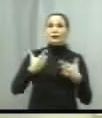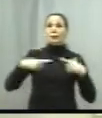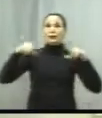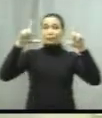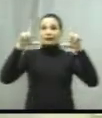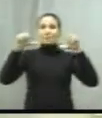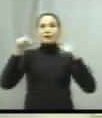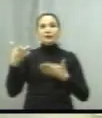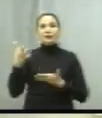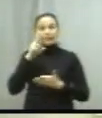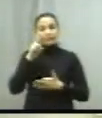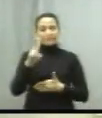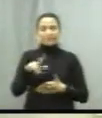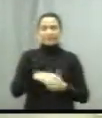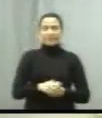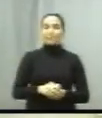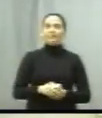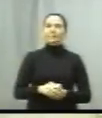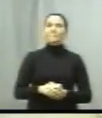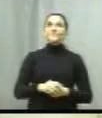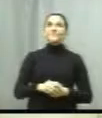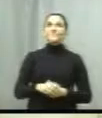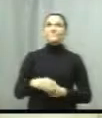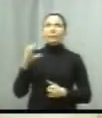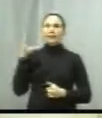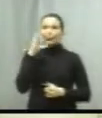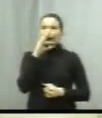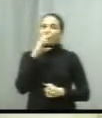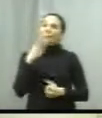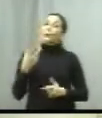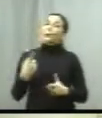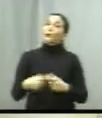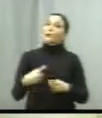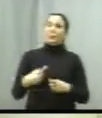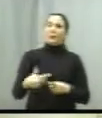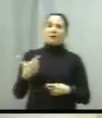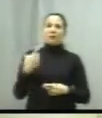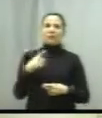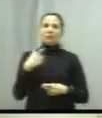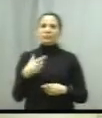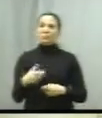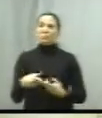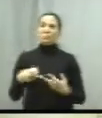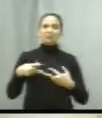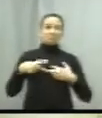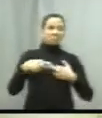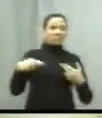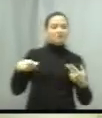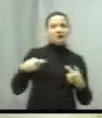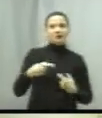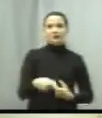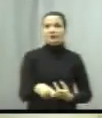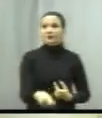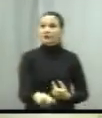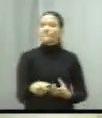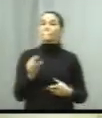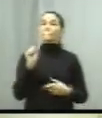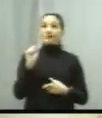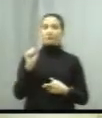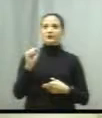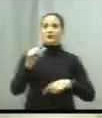Circulando. Quero rapidamente, até porque não tenho muitos elementos para me aprofundar na questão, dizer